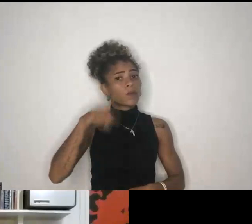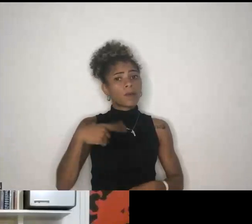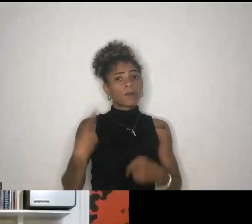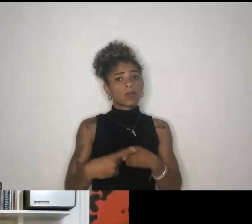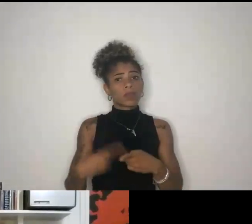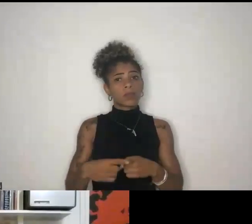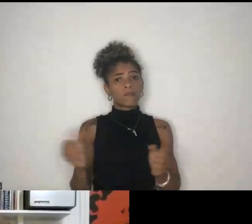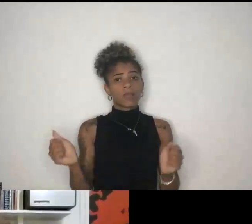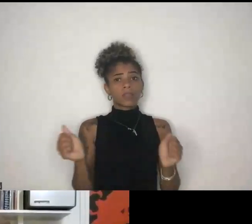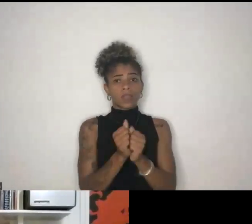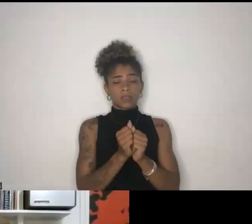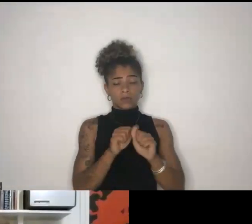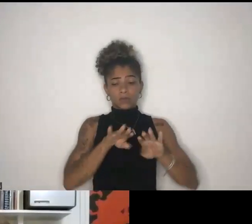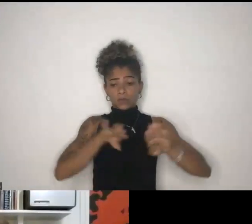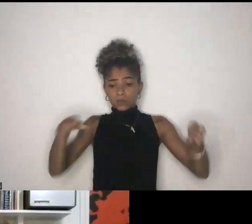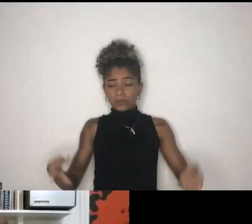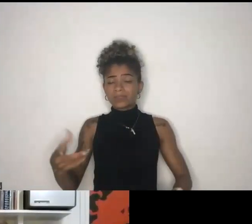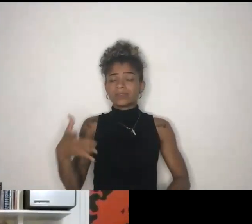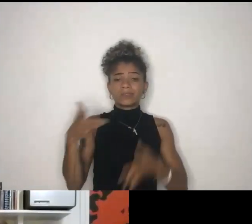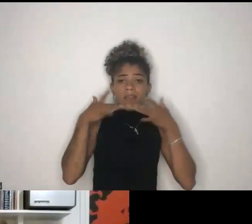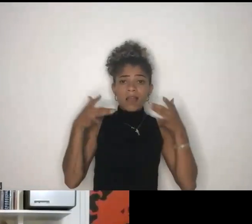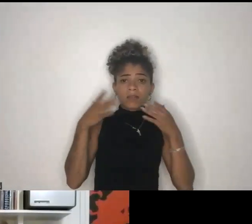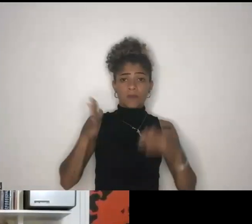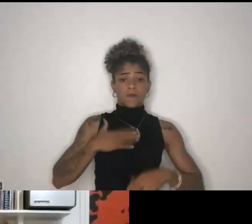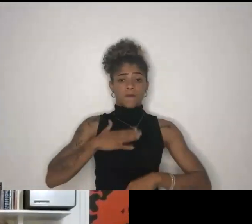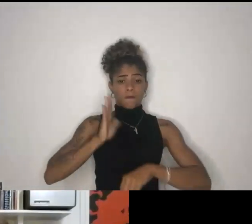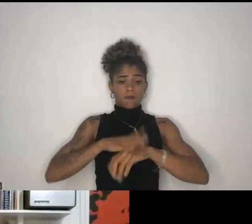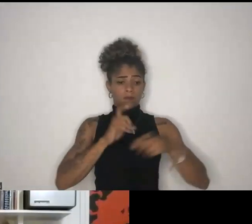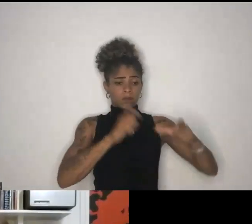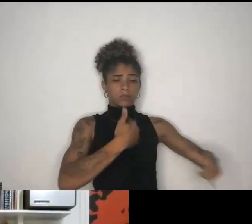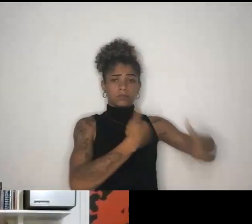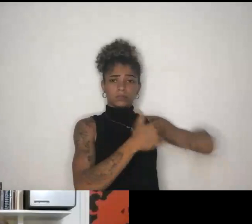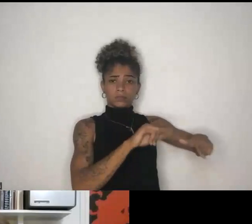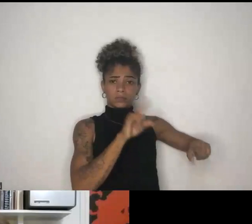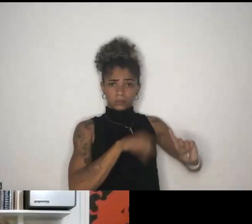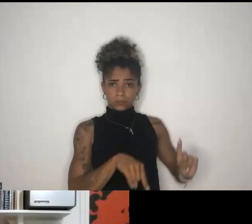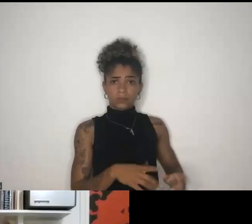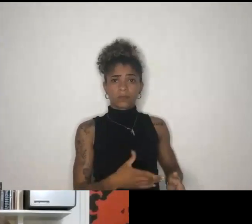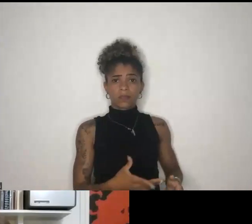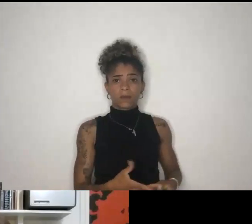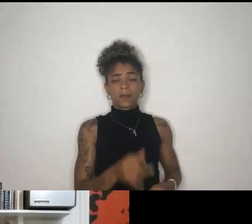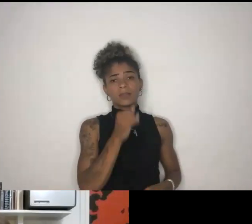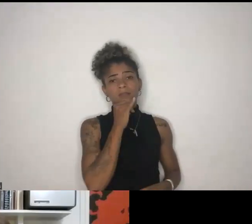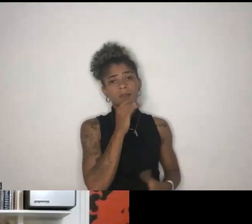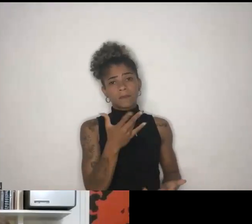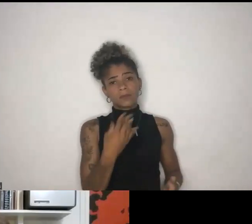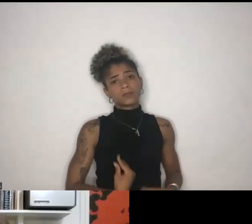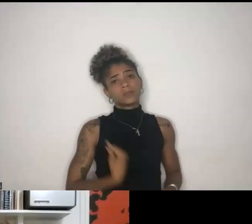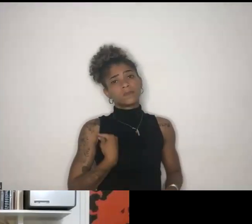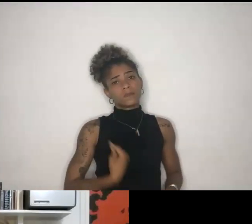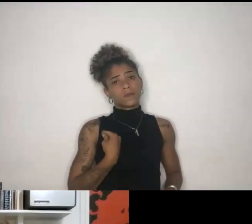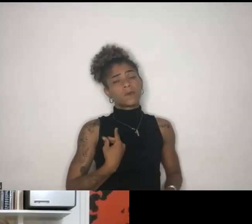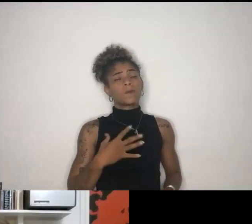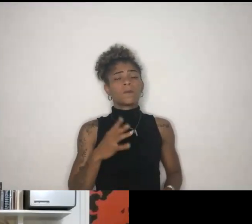dentro do Porão do teatro eu tava no meu atelier e hoje em dia a gente Batman Pô a gente viveu um momento lindo né